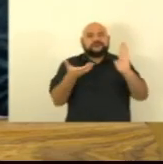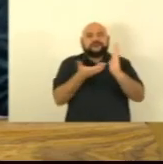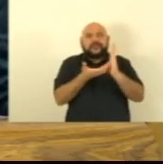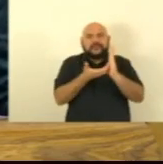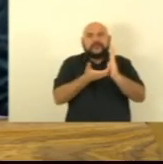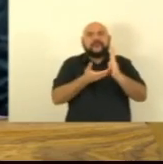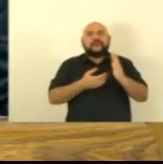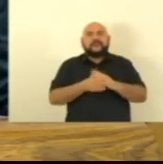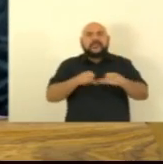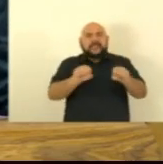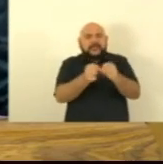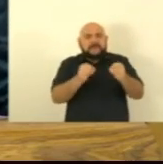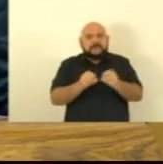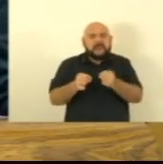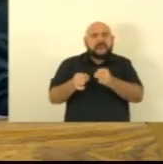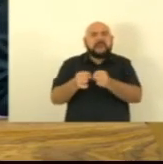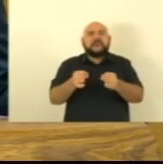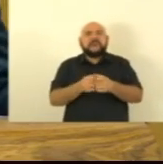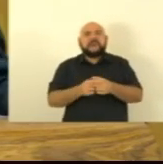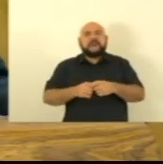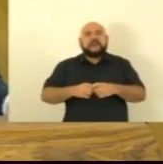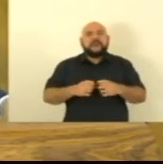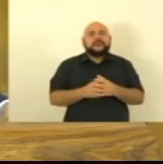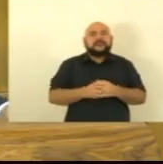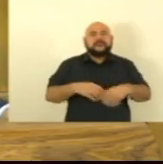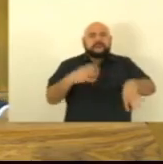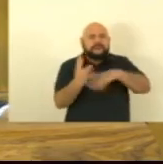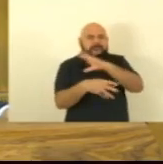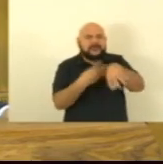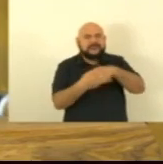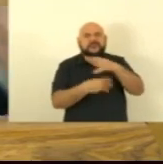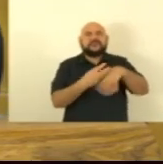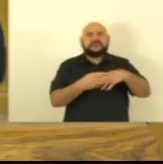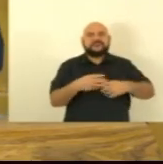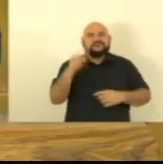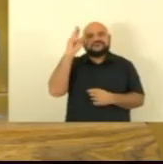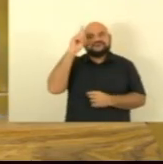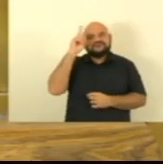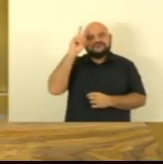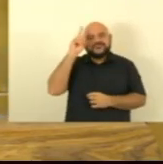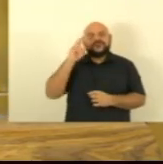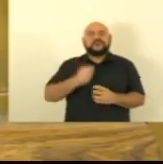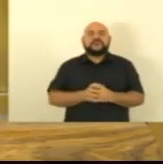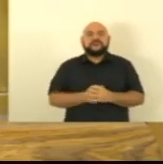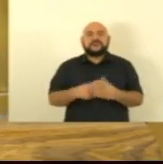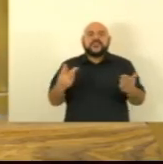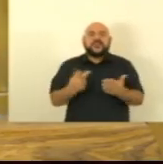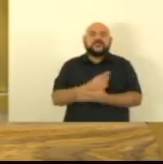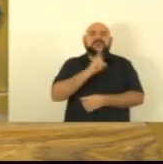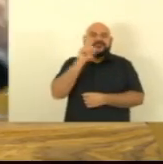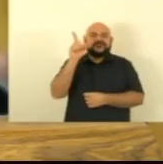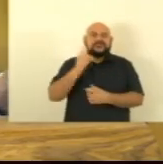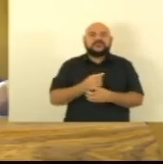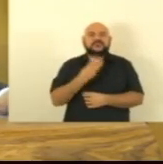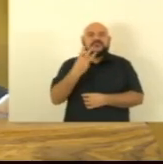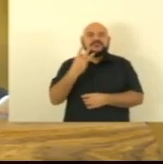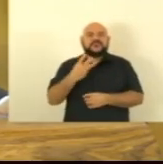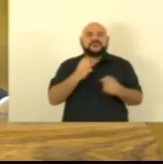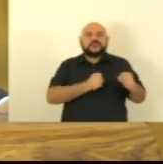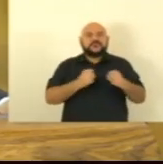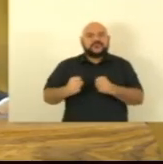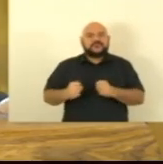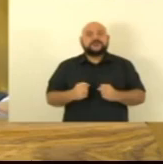imagens daquilo que efetivamente ocorreu dentro dos poderes. Algo que me chama